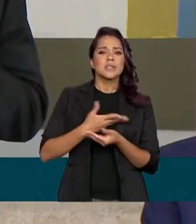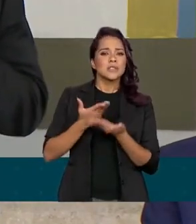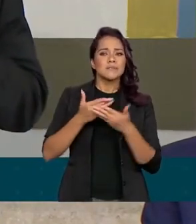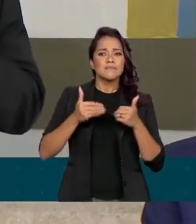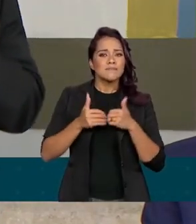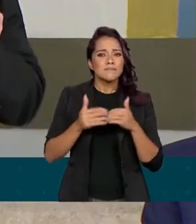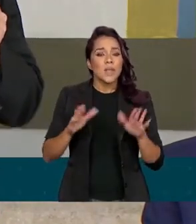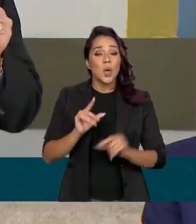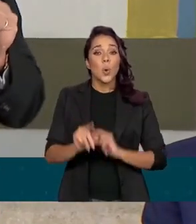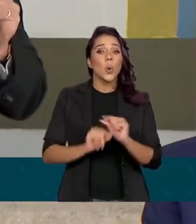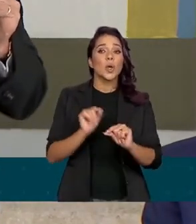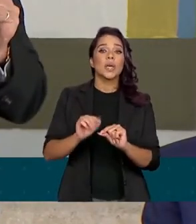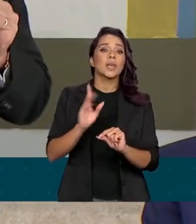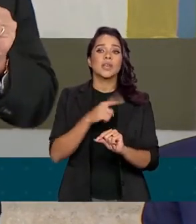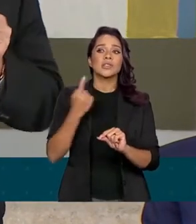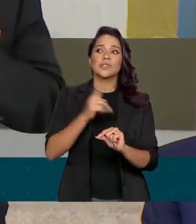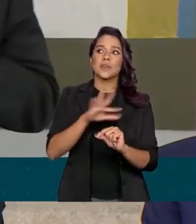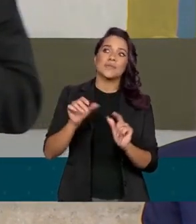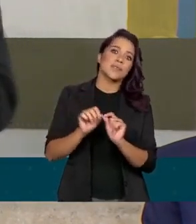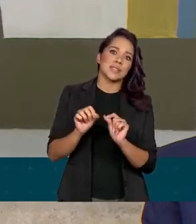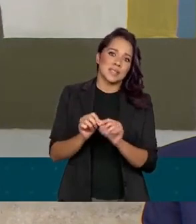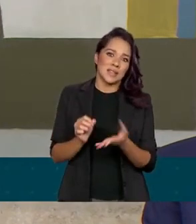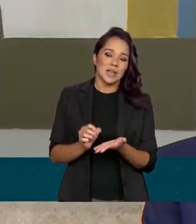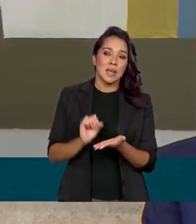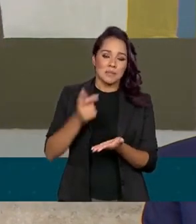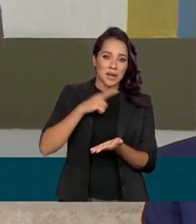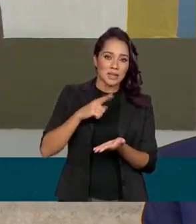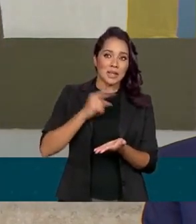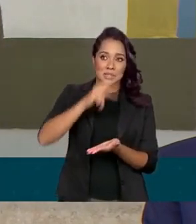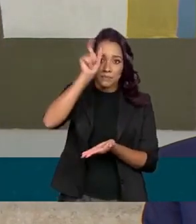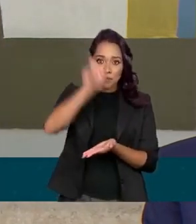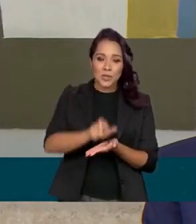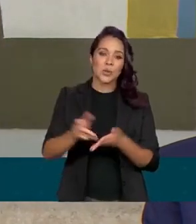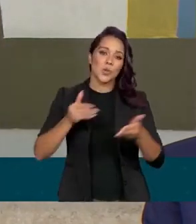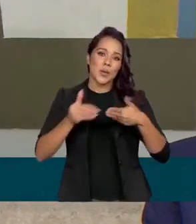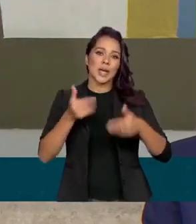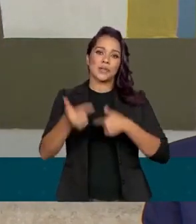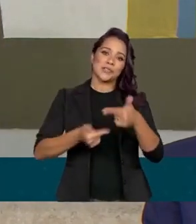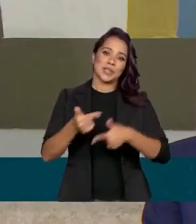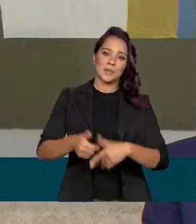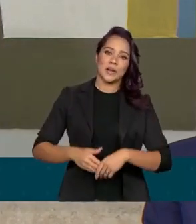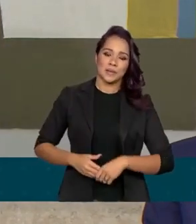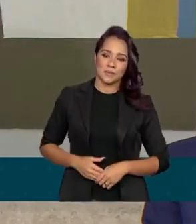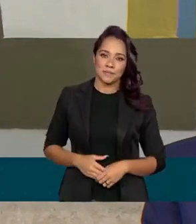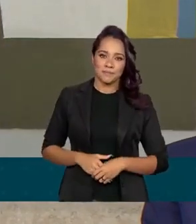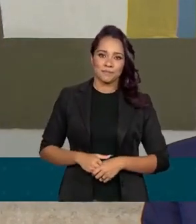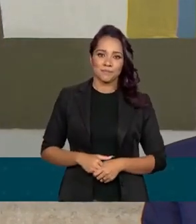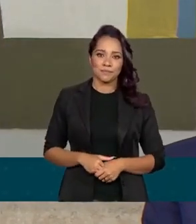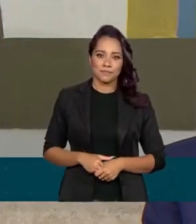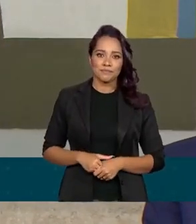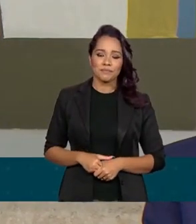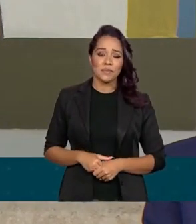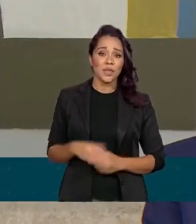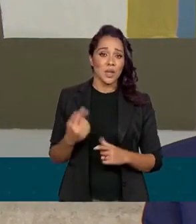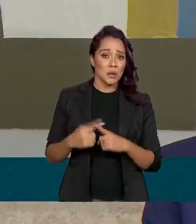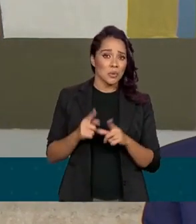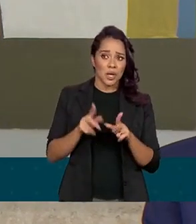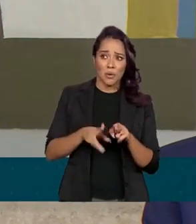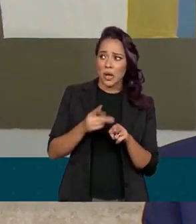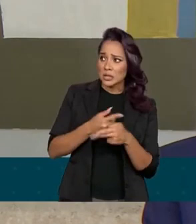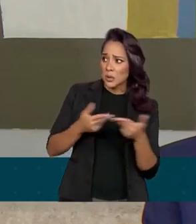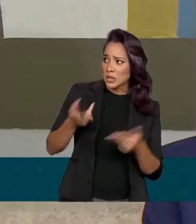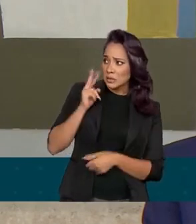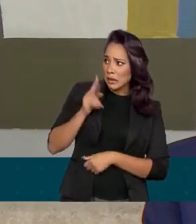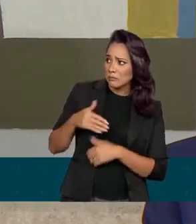desvendar o que que a gente vai fazer para colocar essa gente no mercado de trabalho. Porque do jeito que as